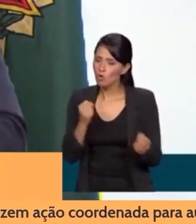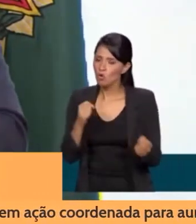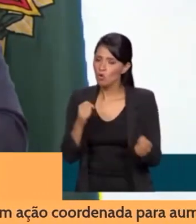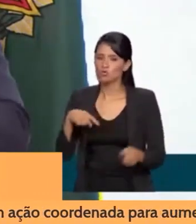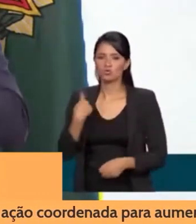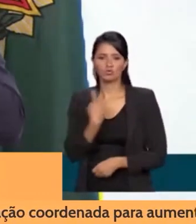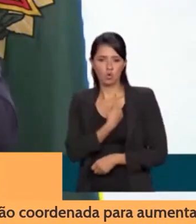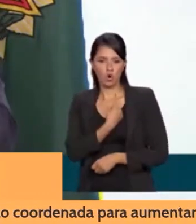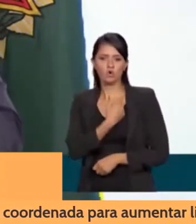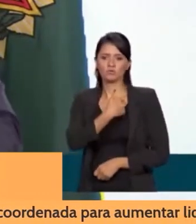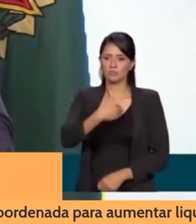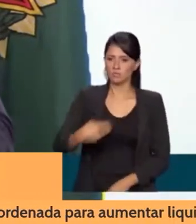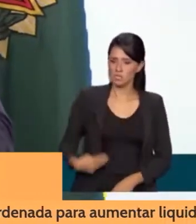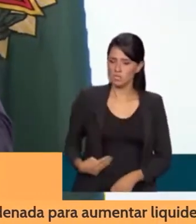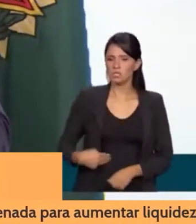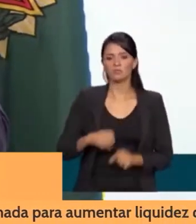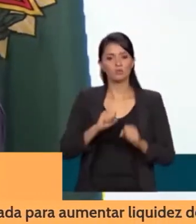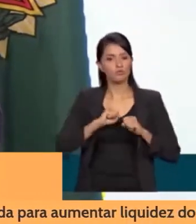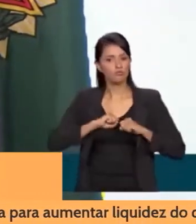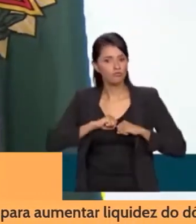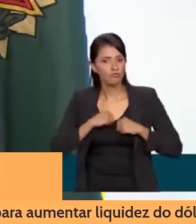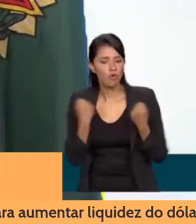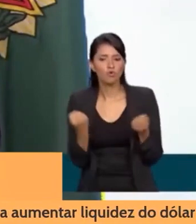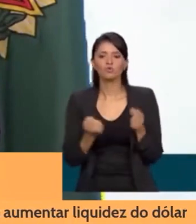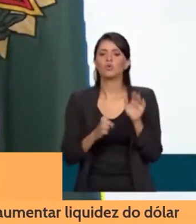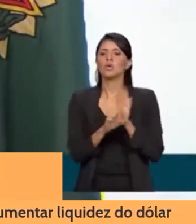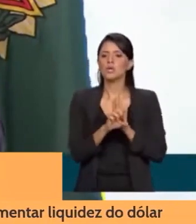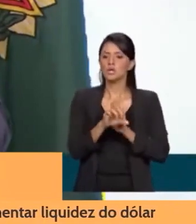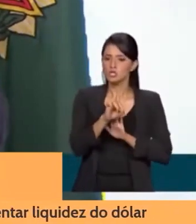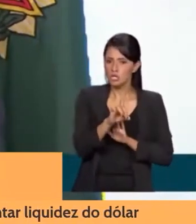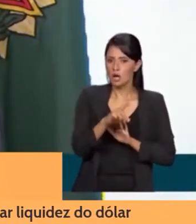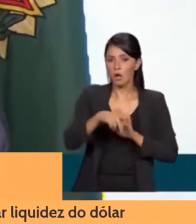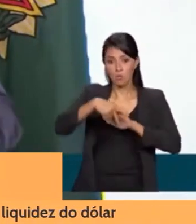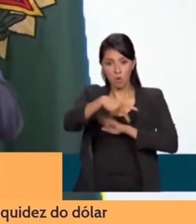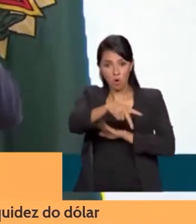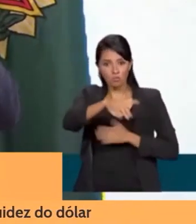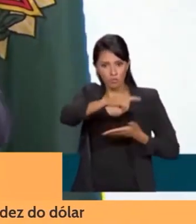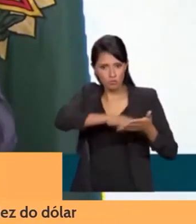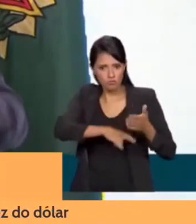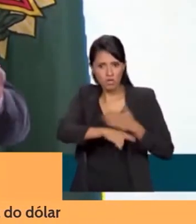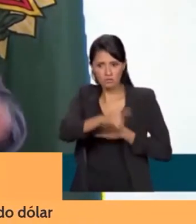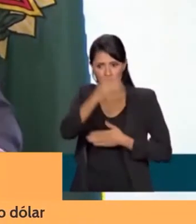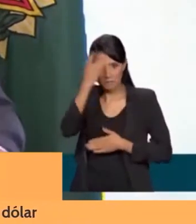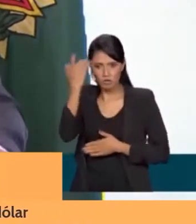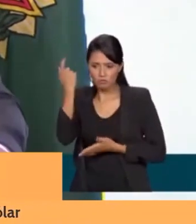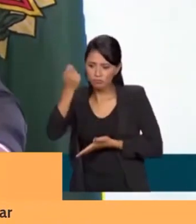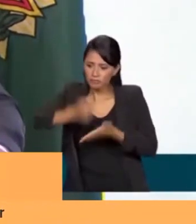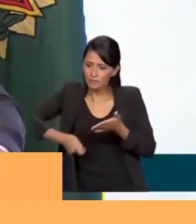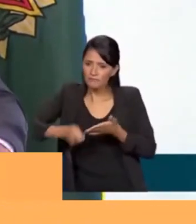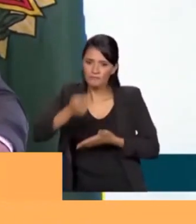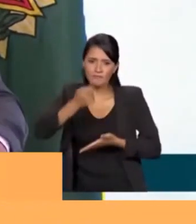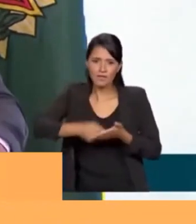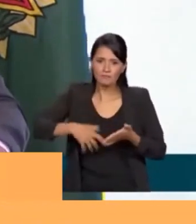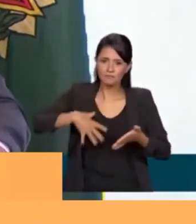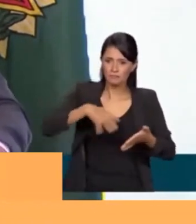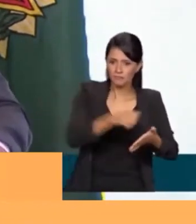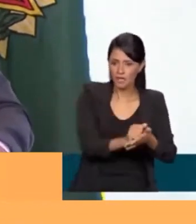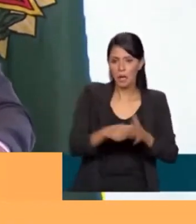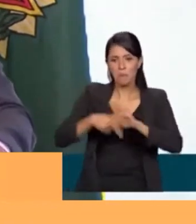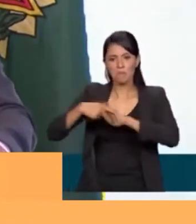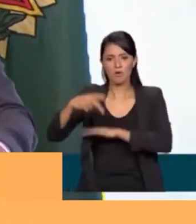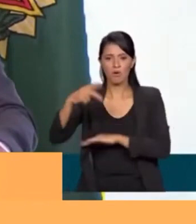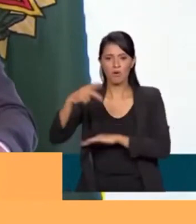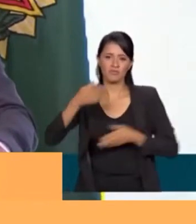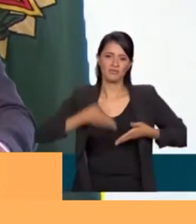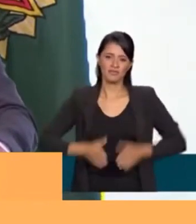Esse é o esforço comum do edital de garantir que os médicos brasileiros formados